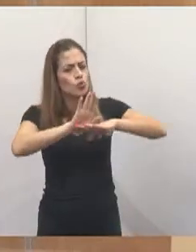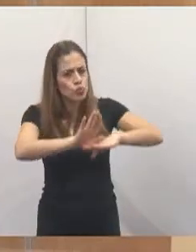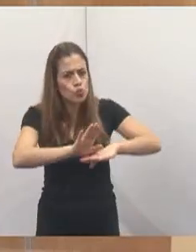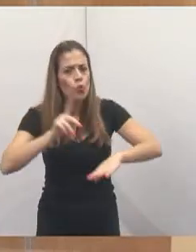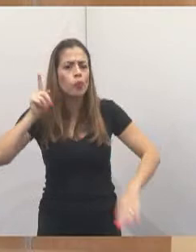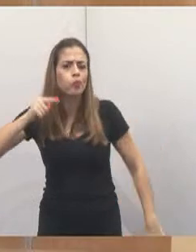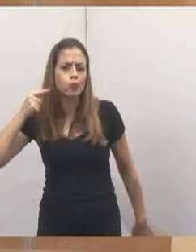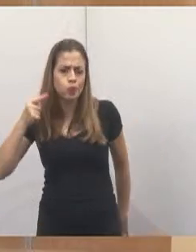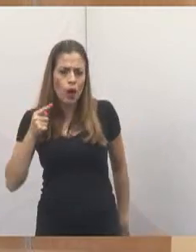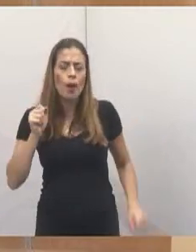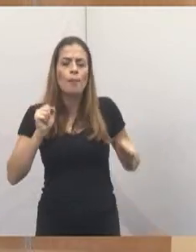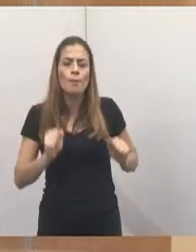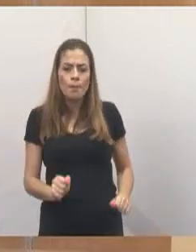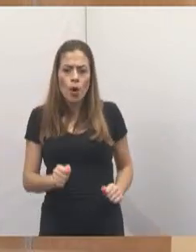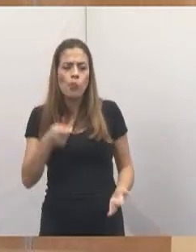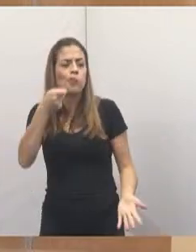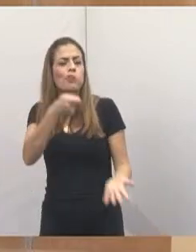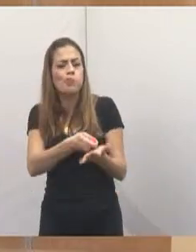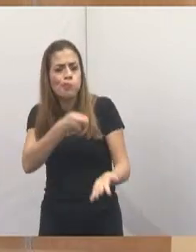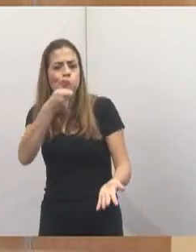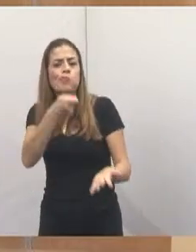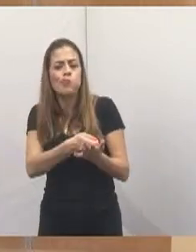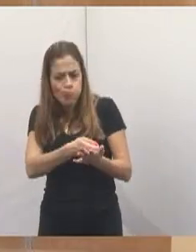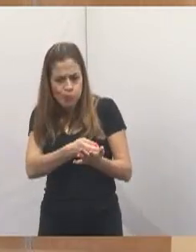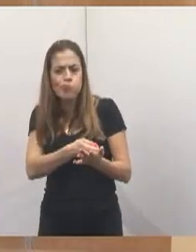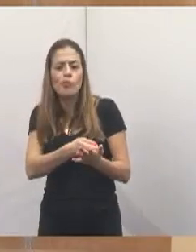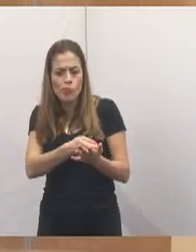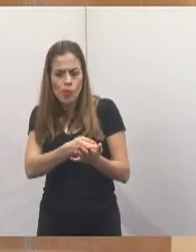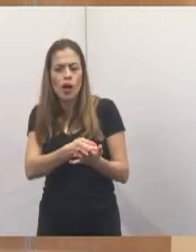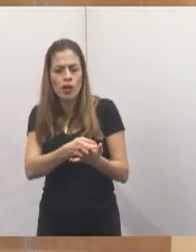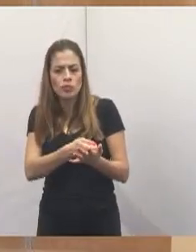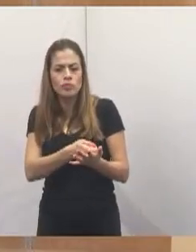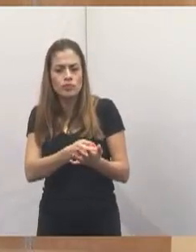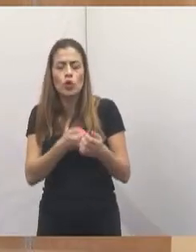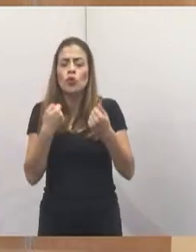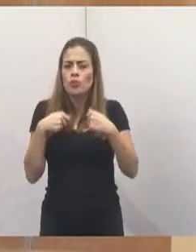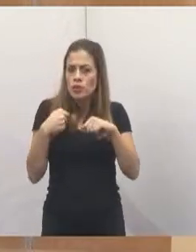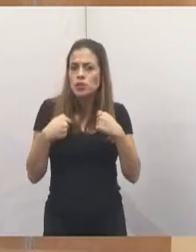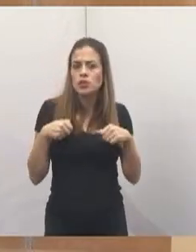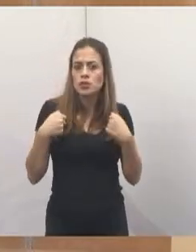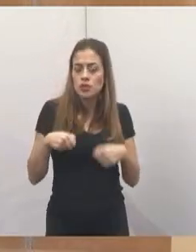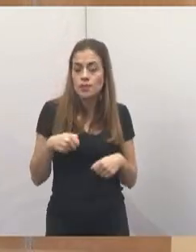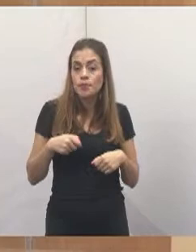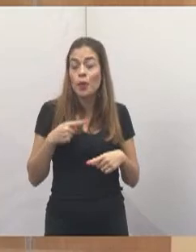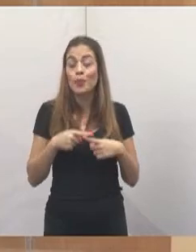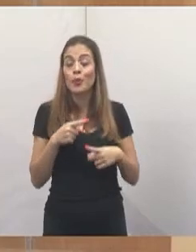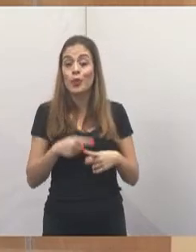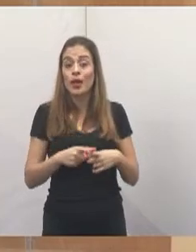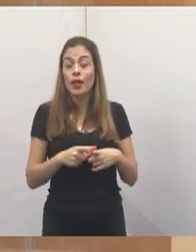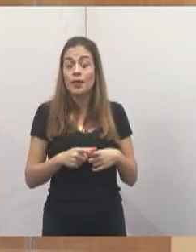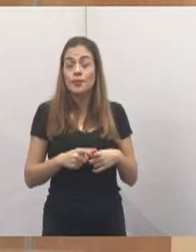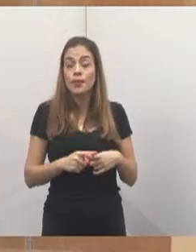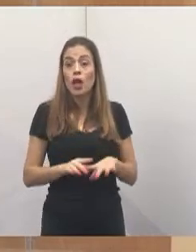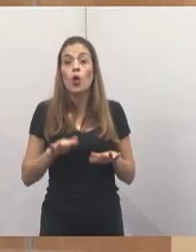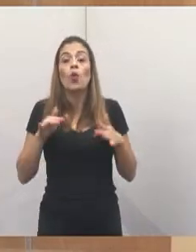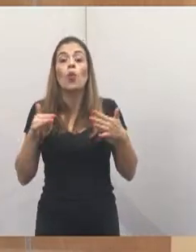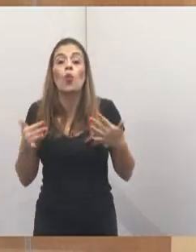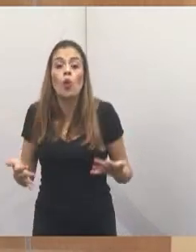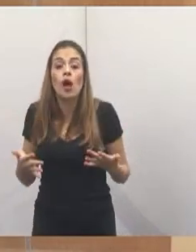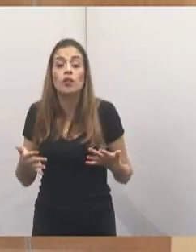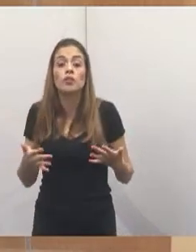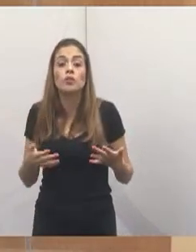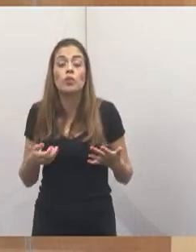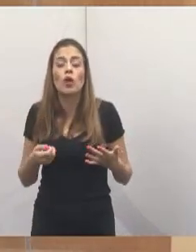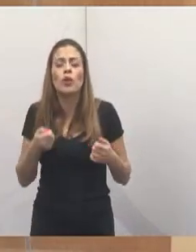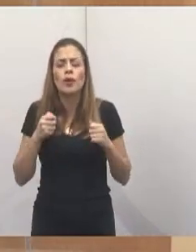ele possa cobrar as prerrogativas, não só o direito, cobrar as prerrogativas. Porque todas as vezes, senhoras e senhores, que as prerrogativas dos